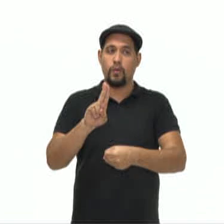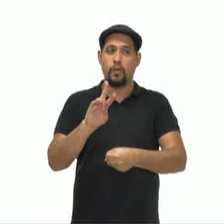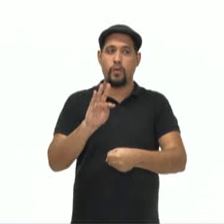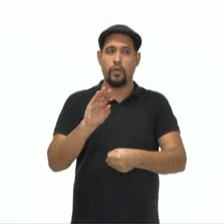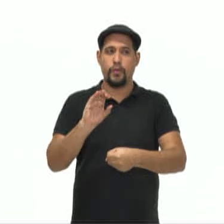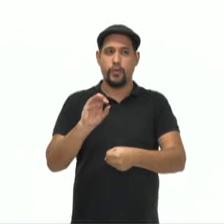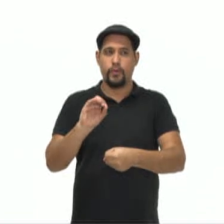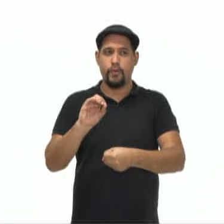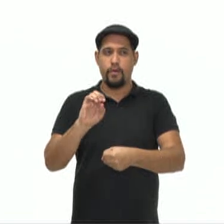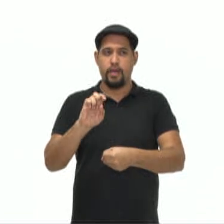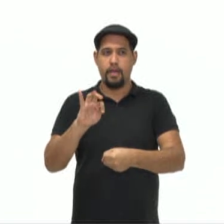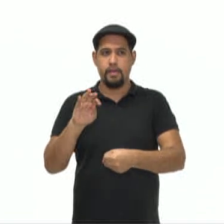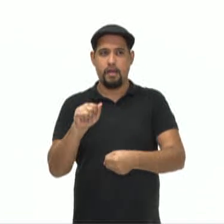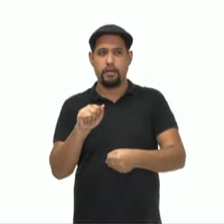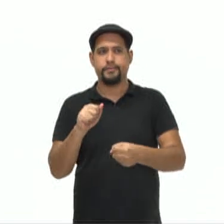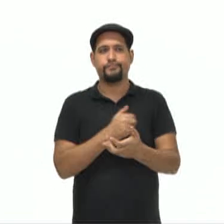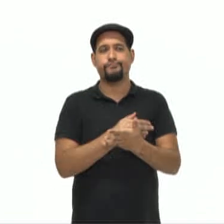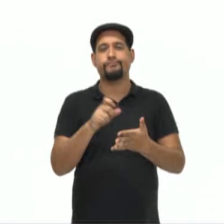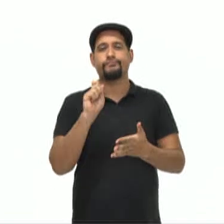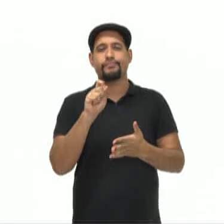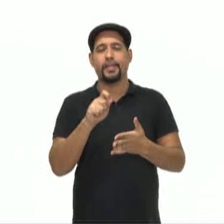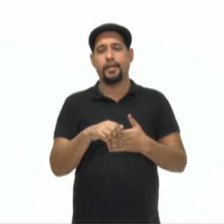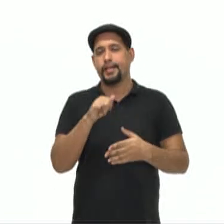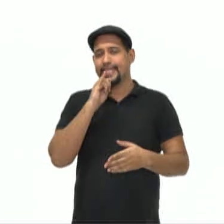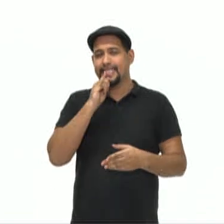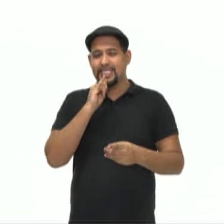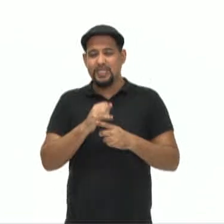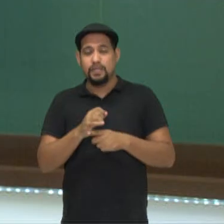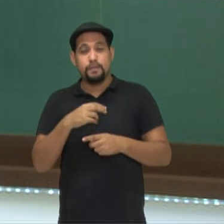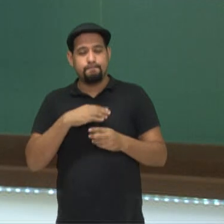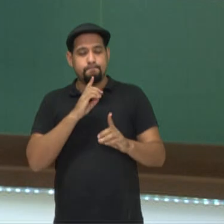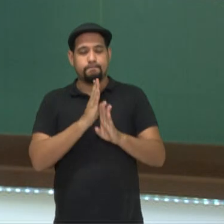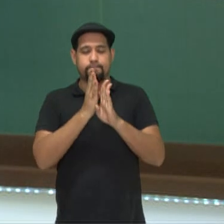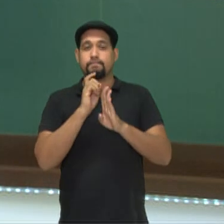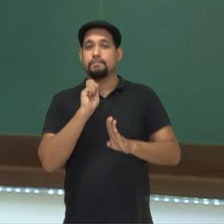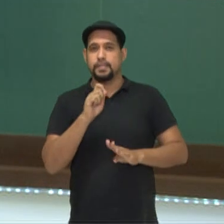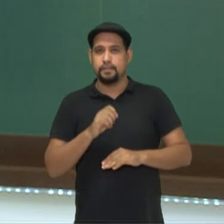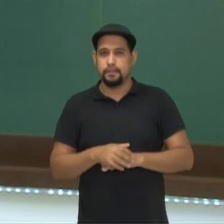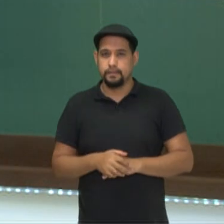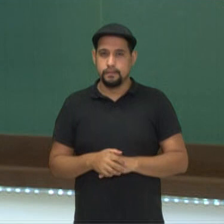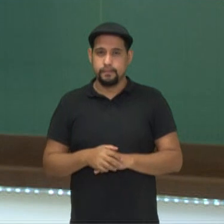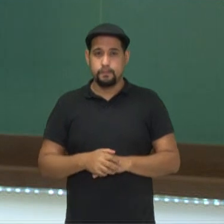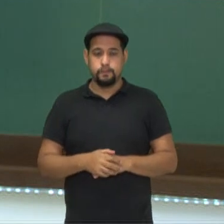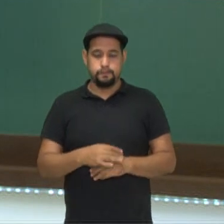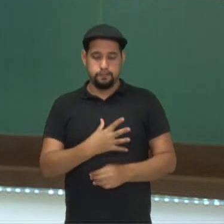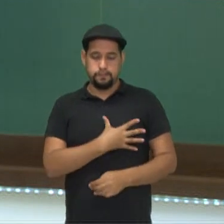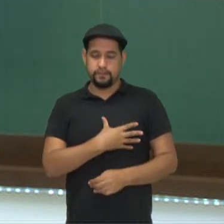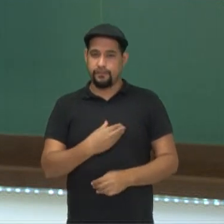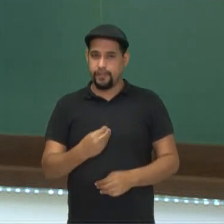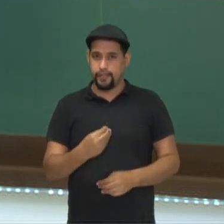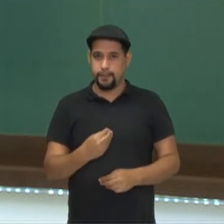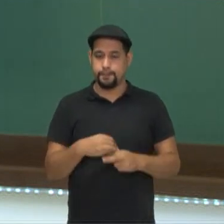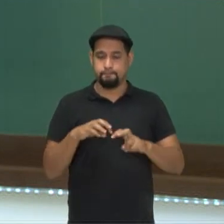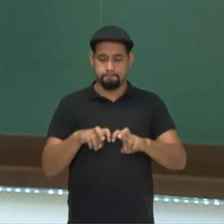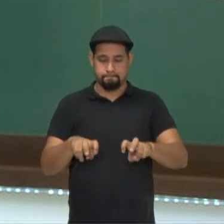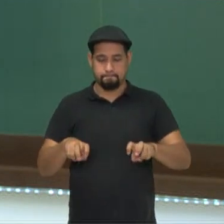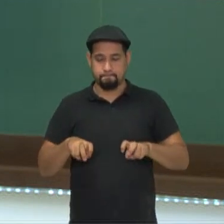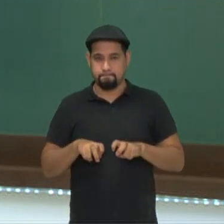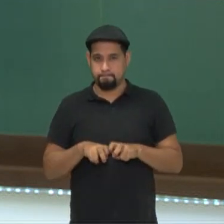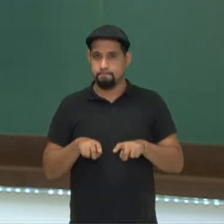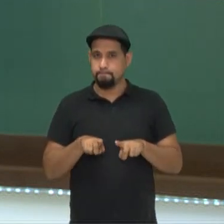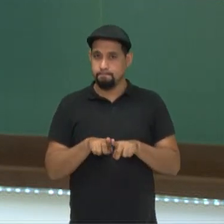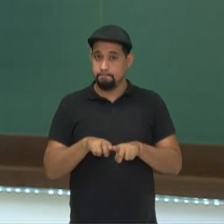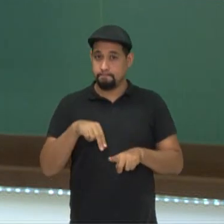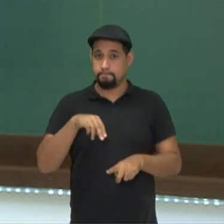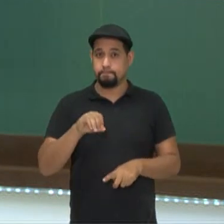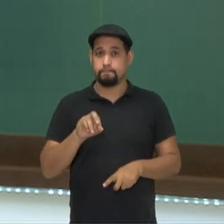e começou a disparar contra jovens. Ele descobriu onde filhos do parlamento, né, lá da